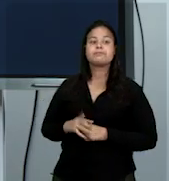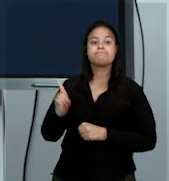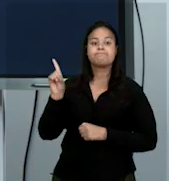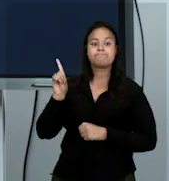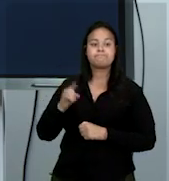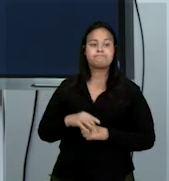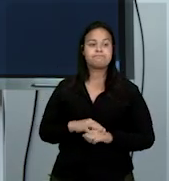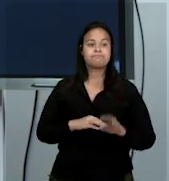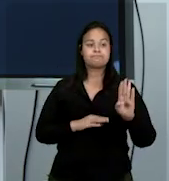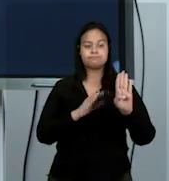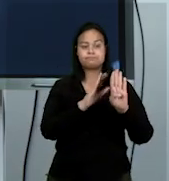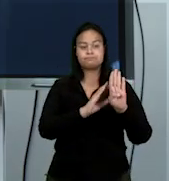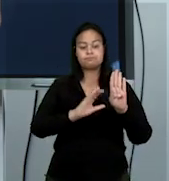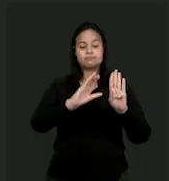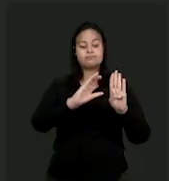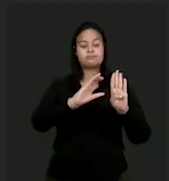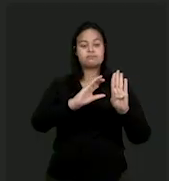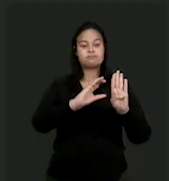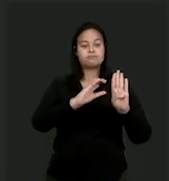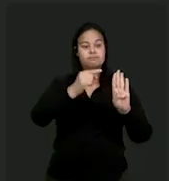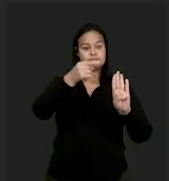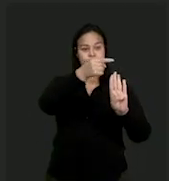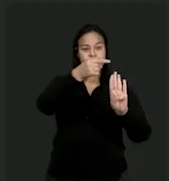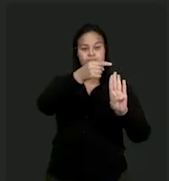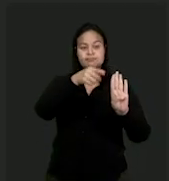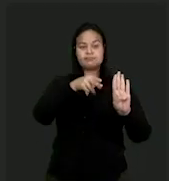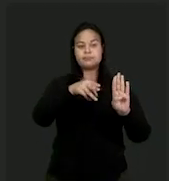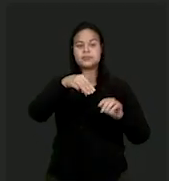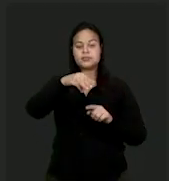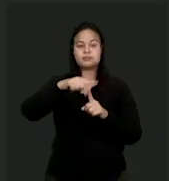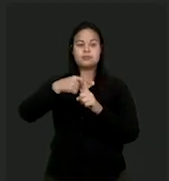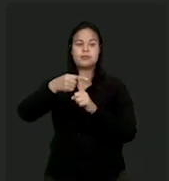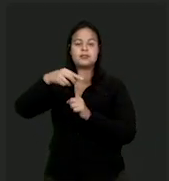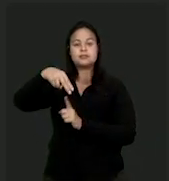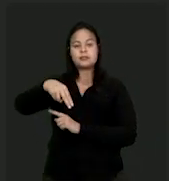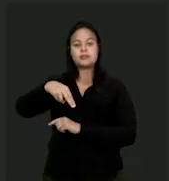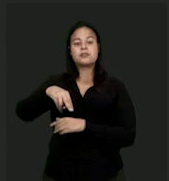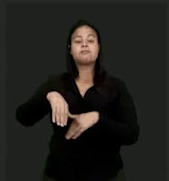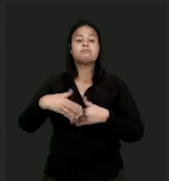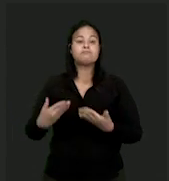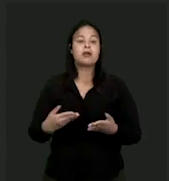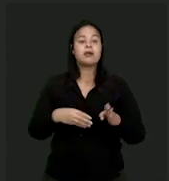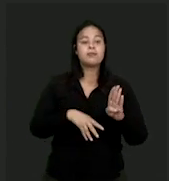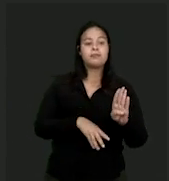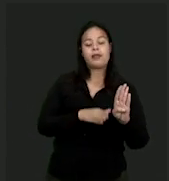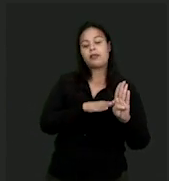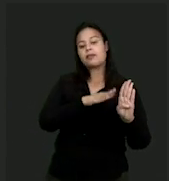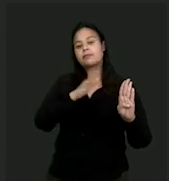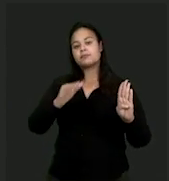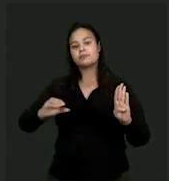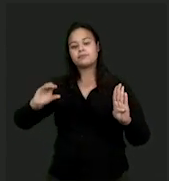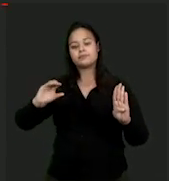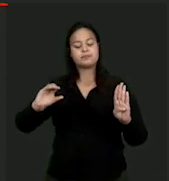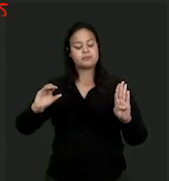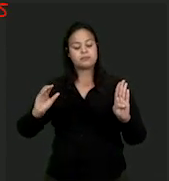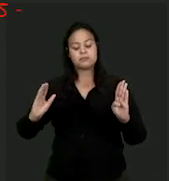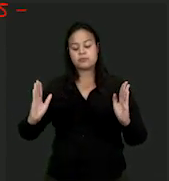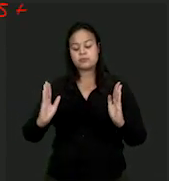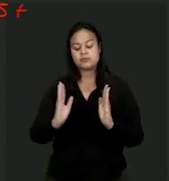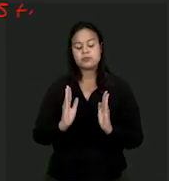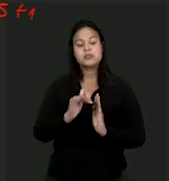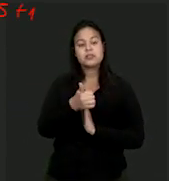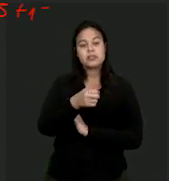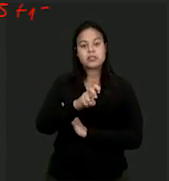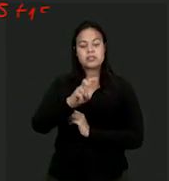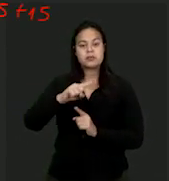colocar que BC é igual a M mais N, então de B até C é igual a 15